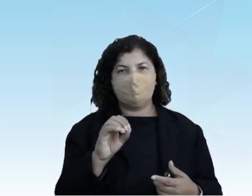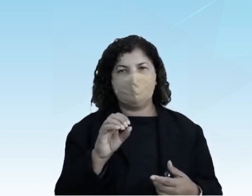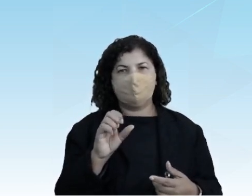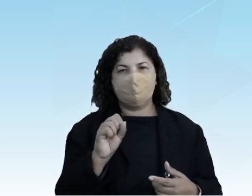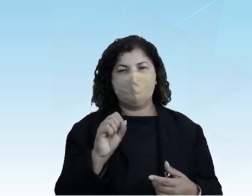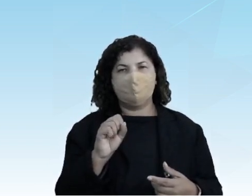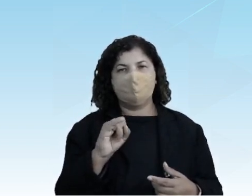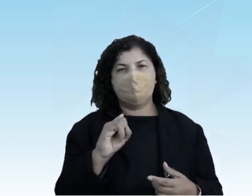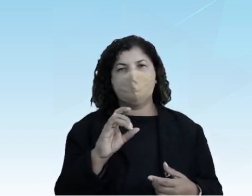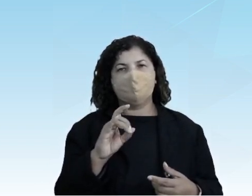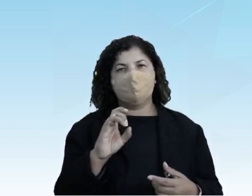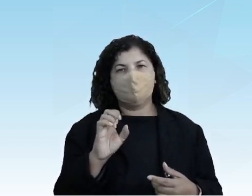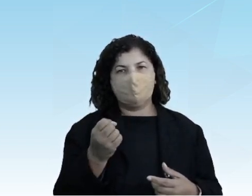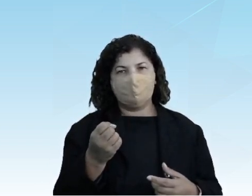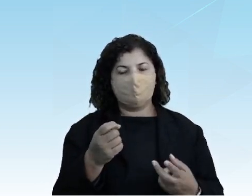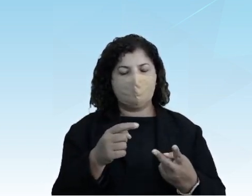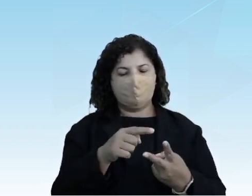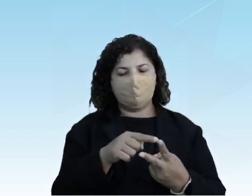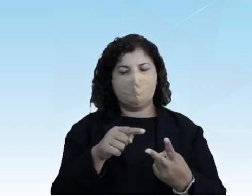grandes historiadores que